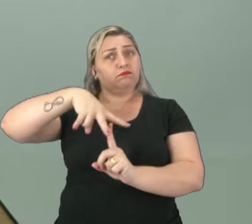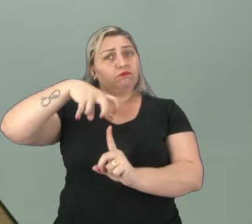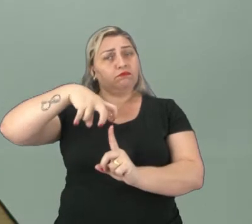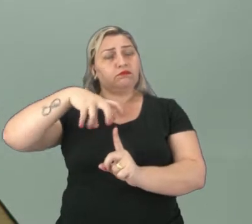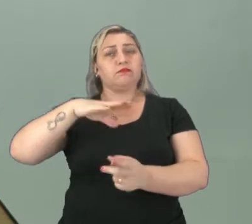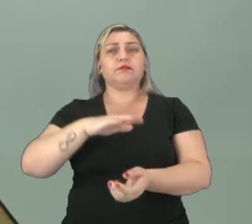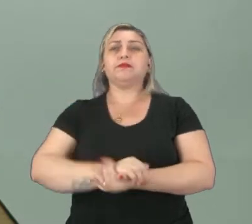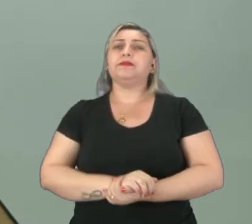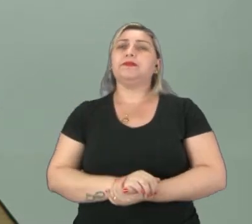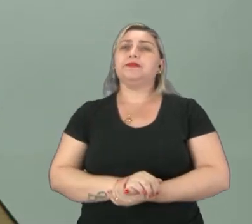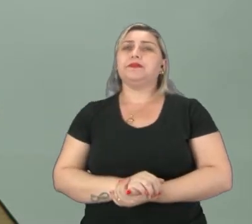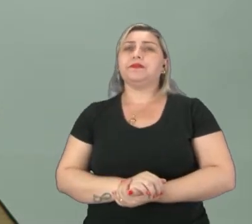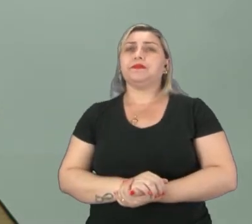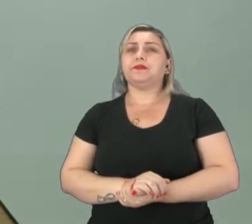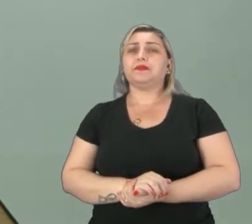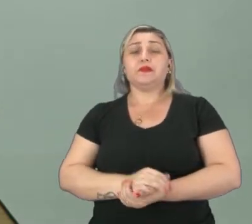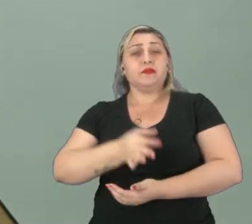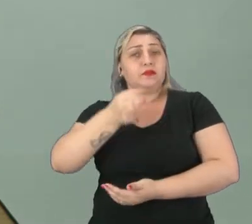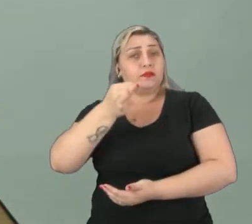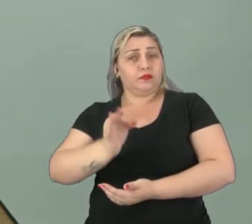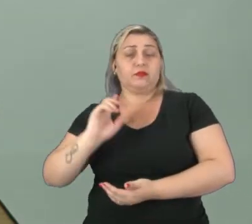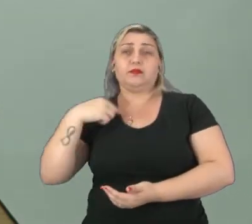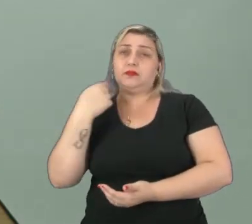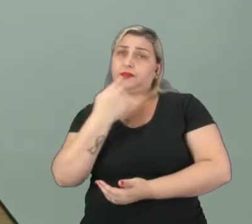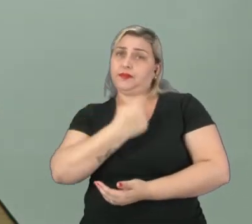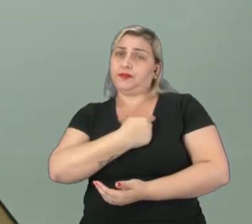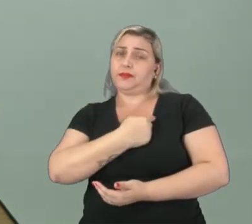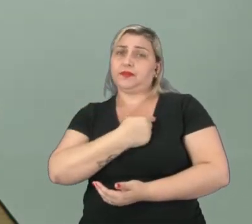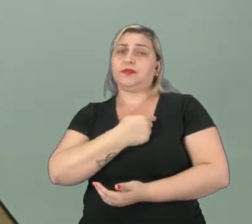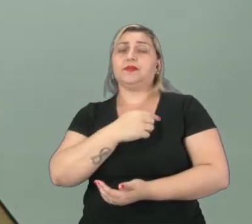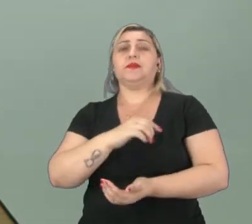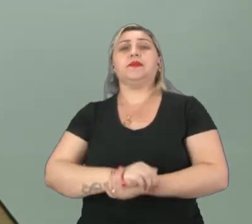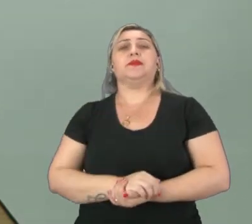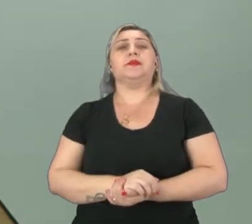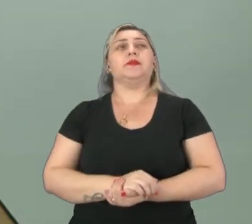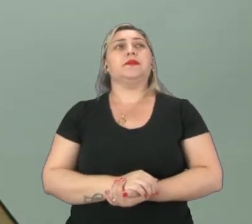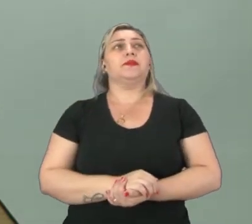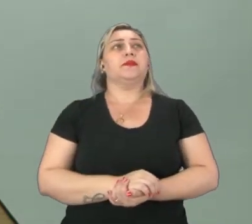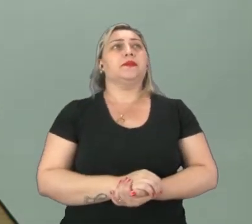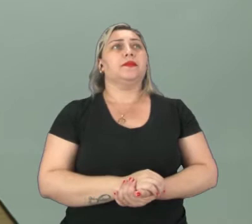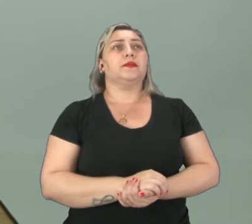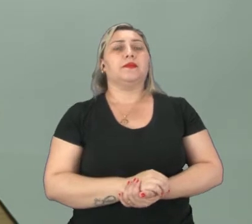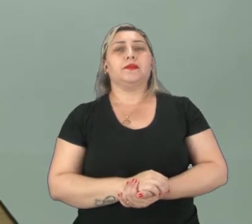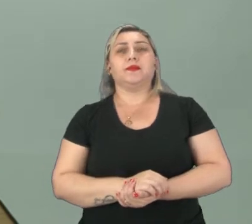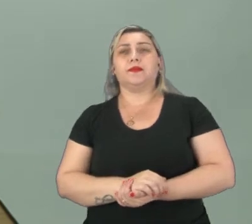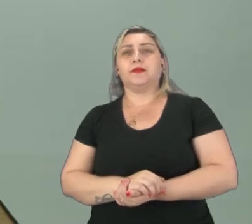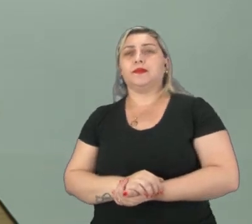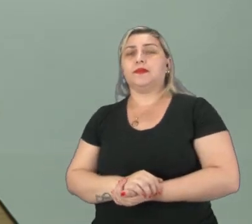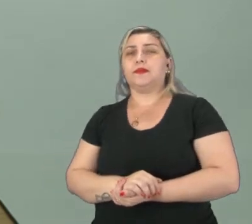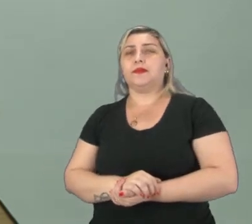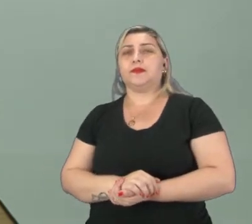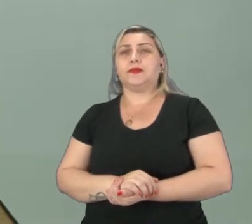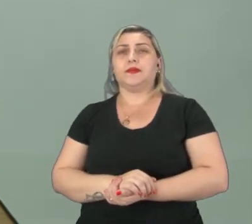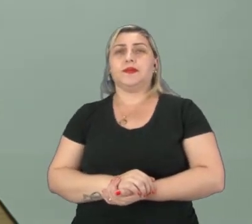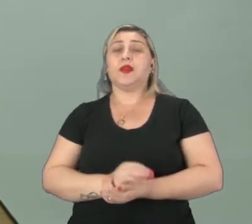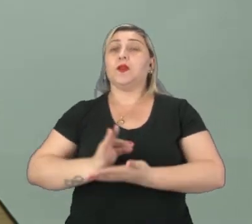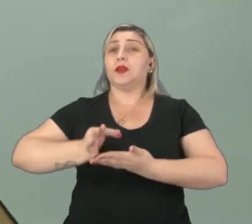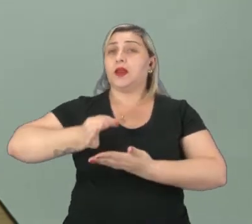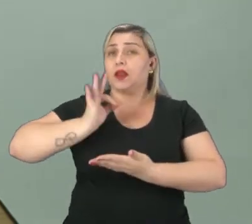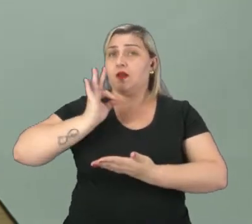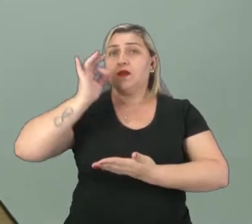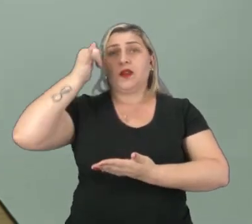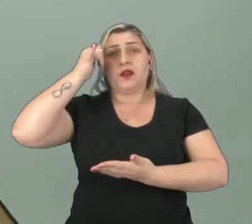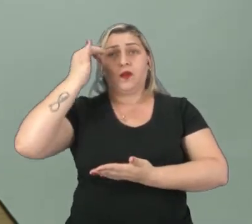refrigerante, né? O certo nosso, pelo menos da nossa região, é aquele belo café